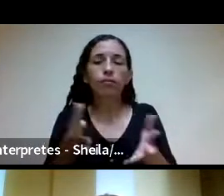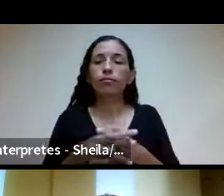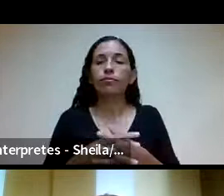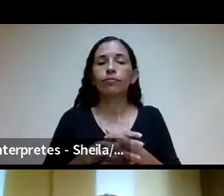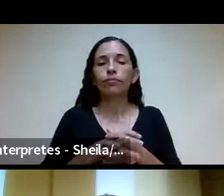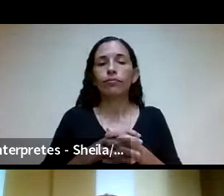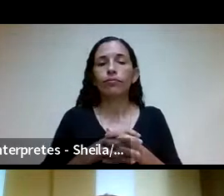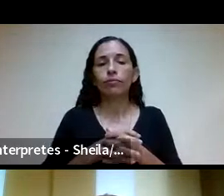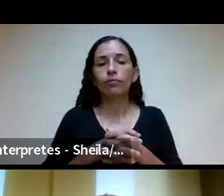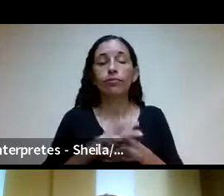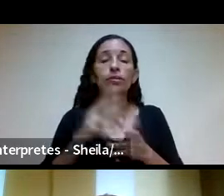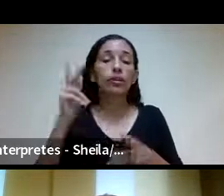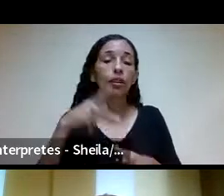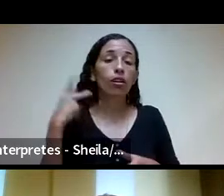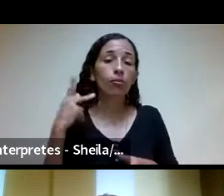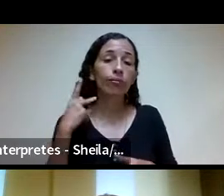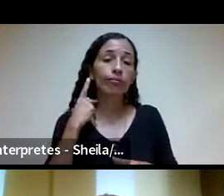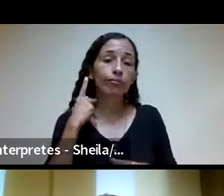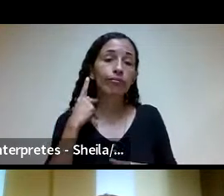bastante